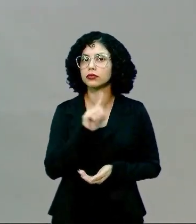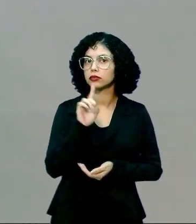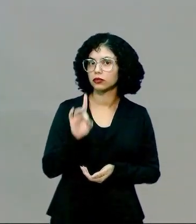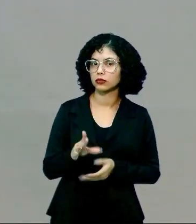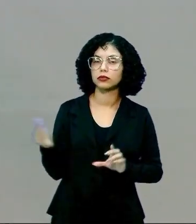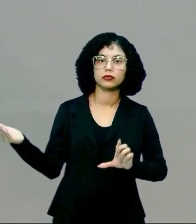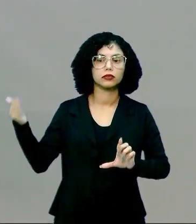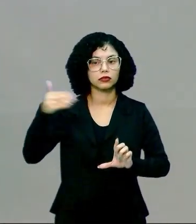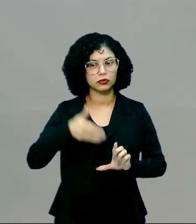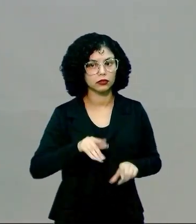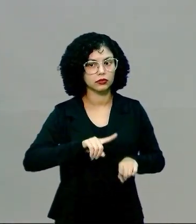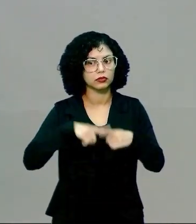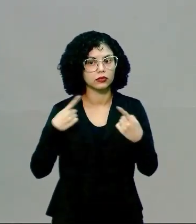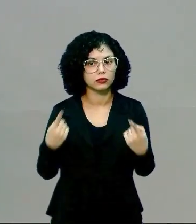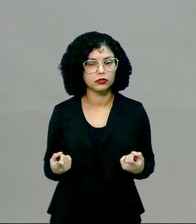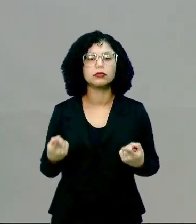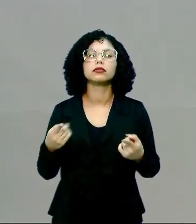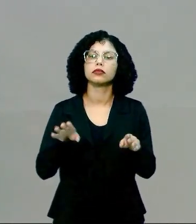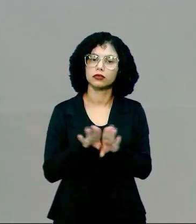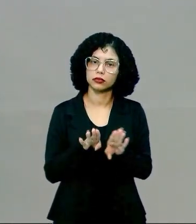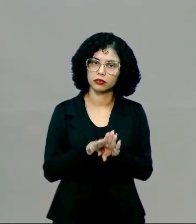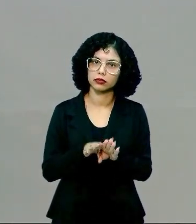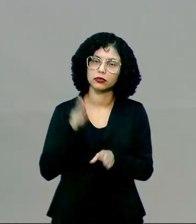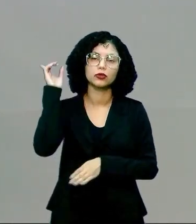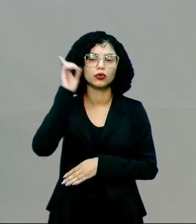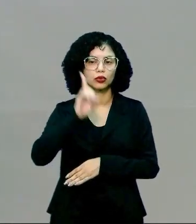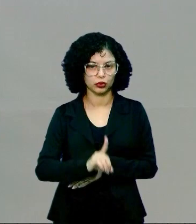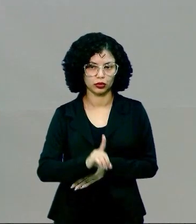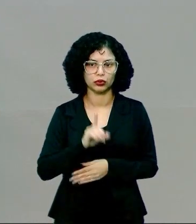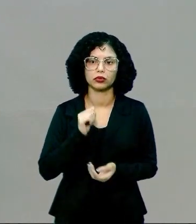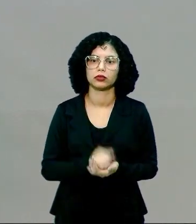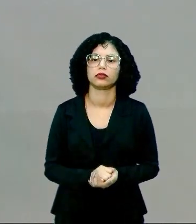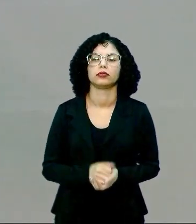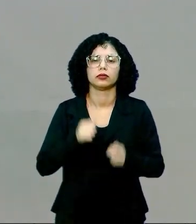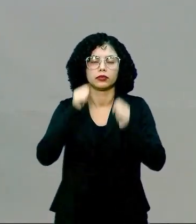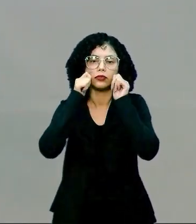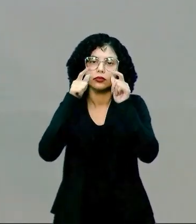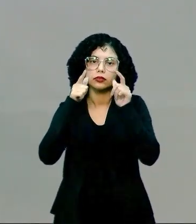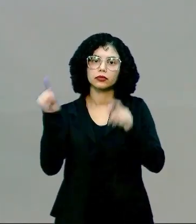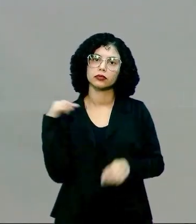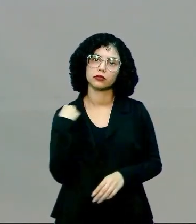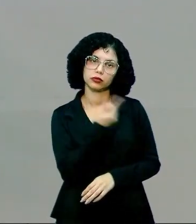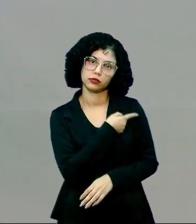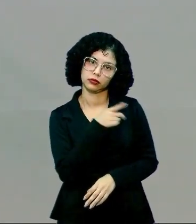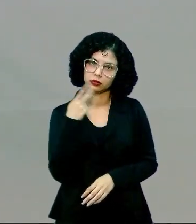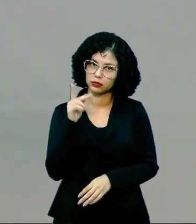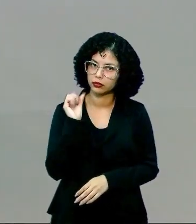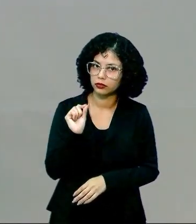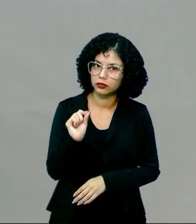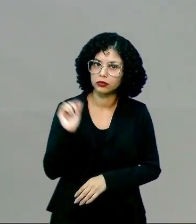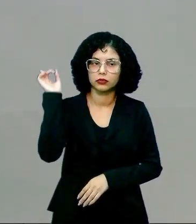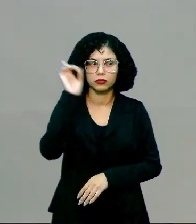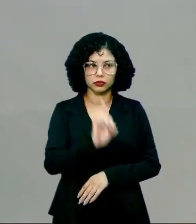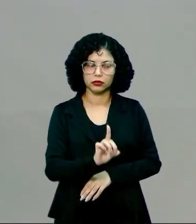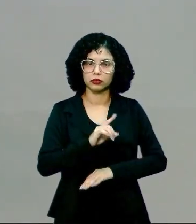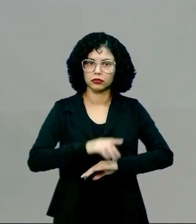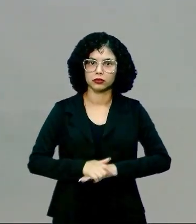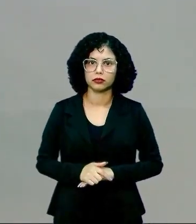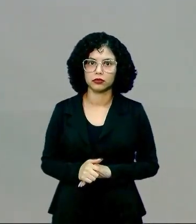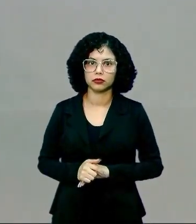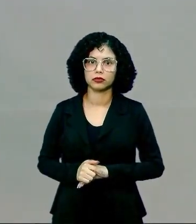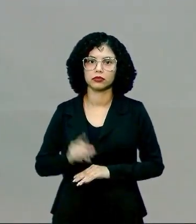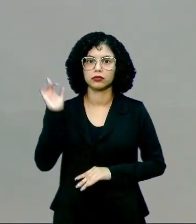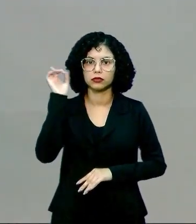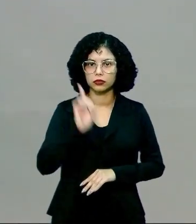o acesso, mas a efetividade de direitos, então prestem bem atenção, estamos tratando de direitos.